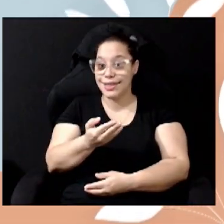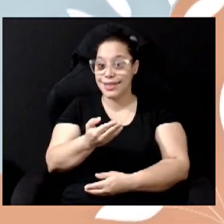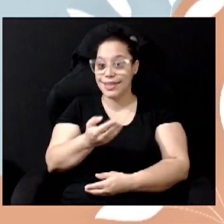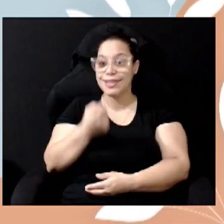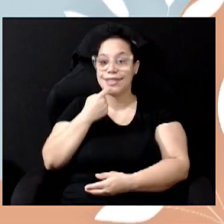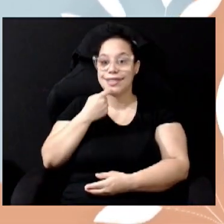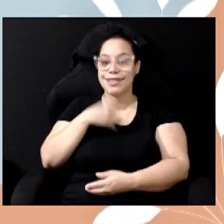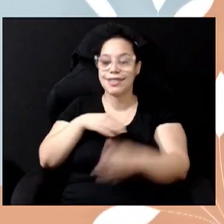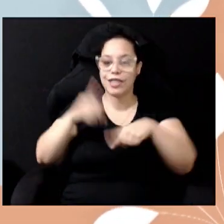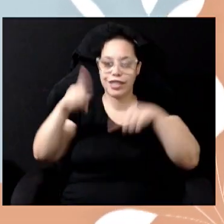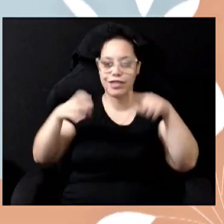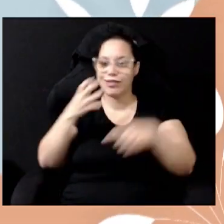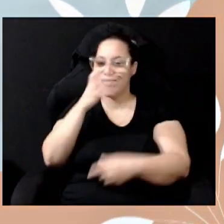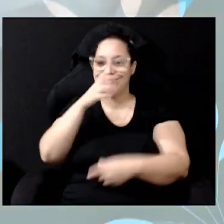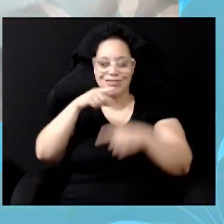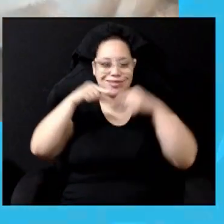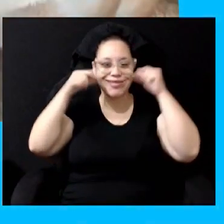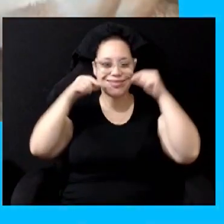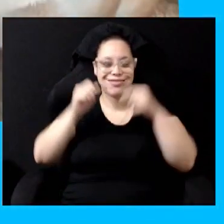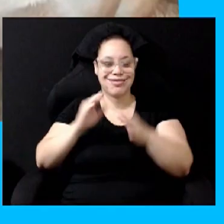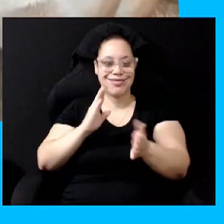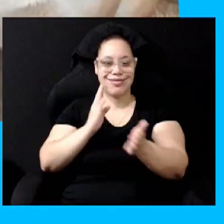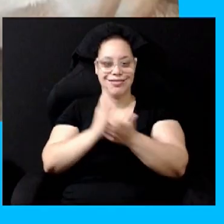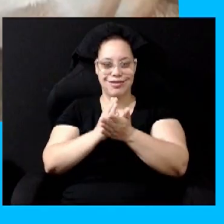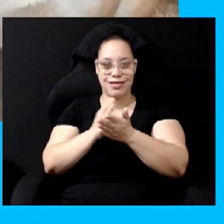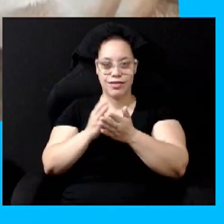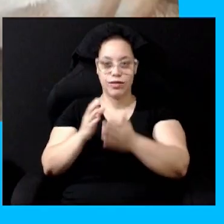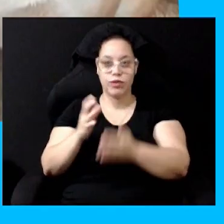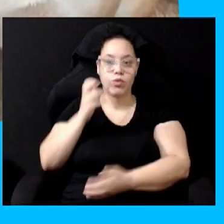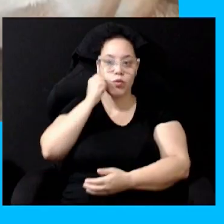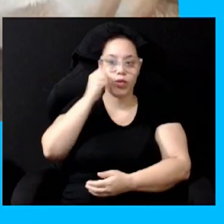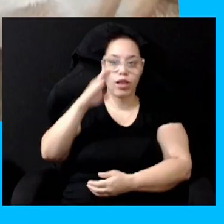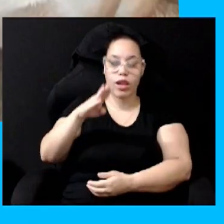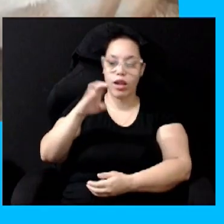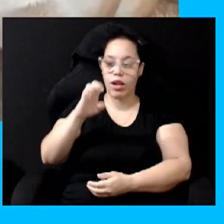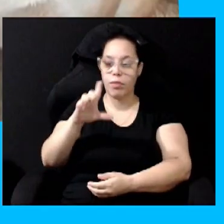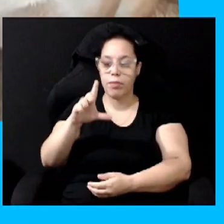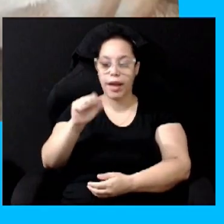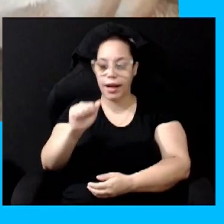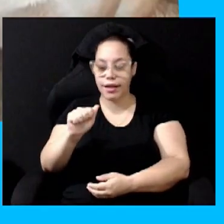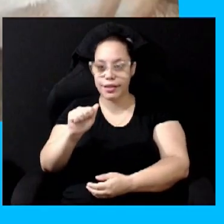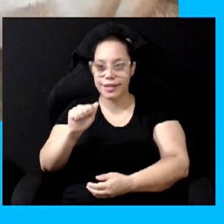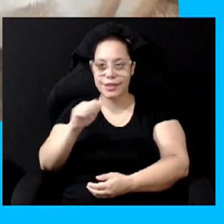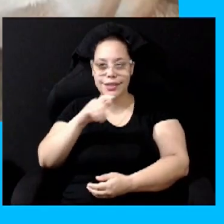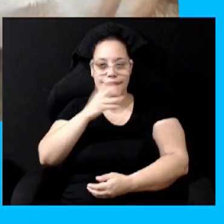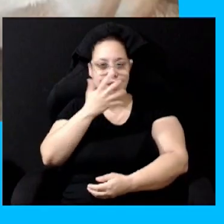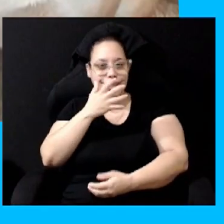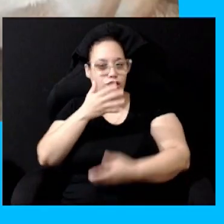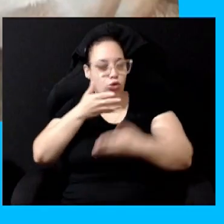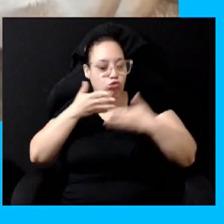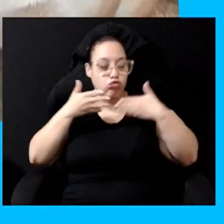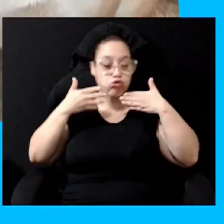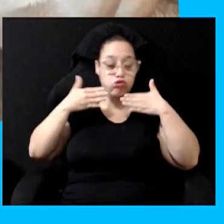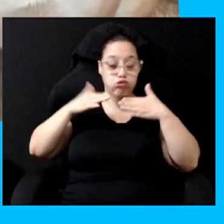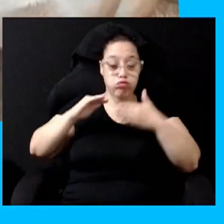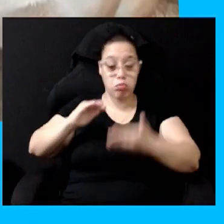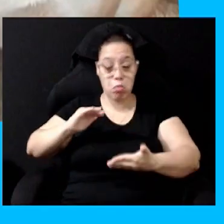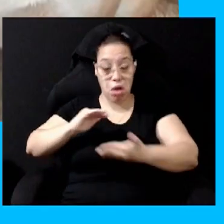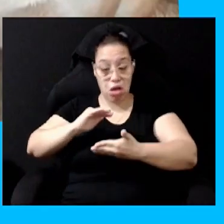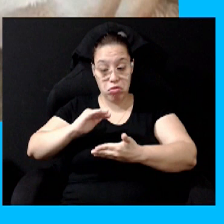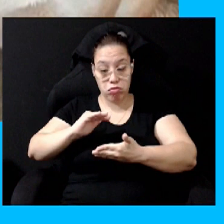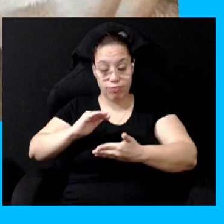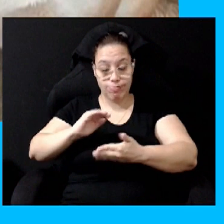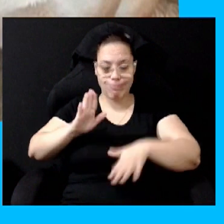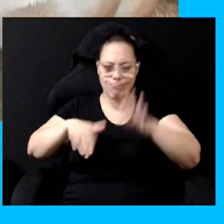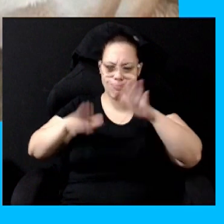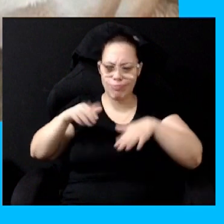cães e gatos prontos para adoção. A Bela é essa cachorrinha graciosa de porte médio e que tem aproximadamente 1